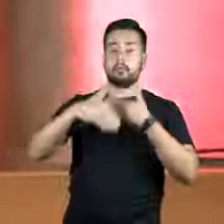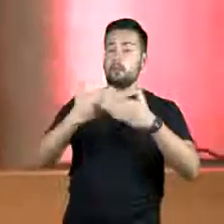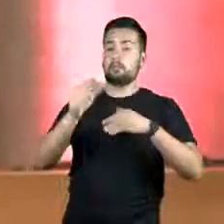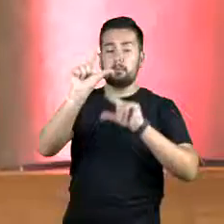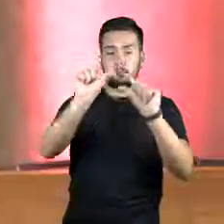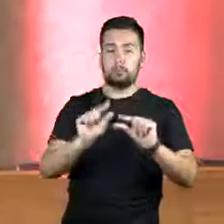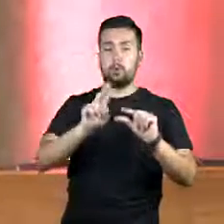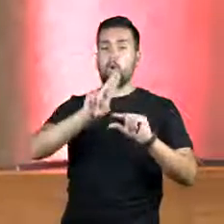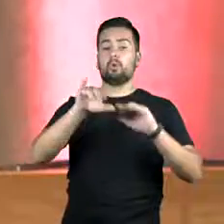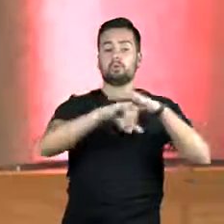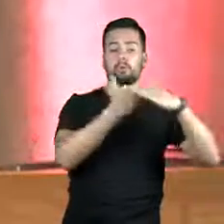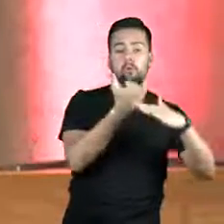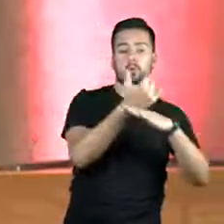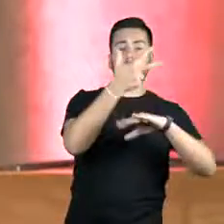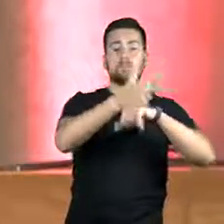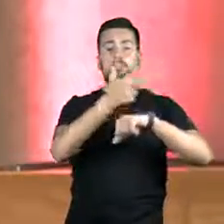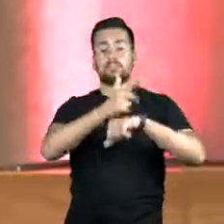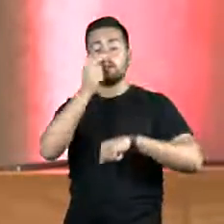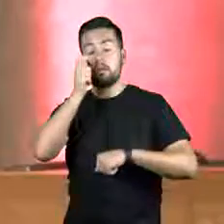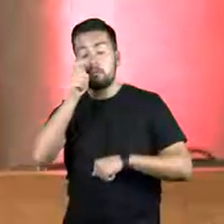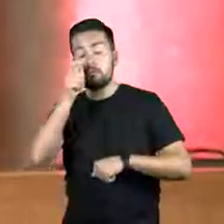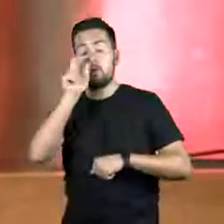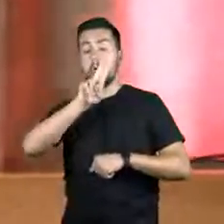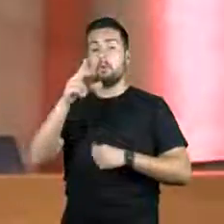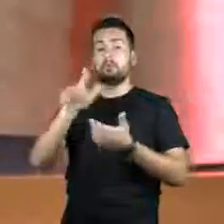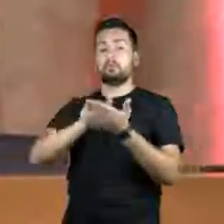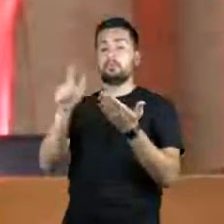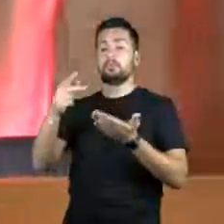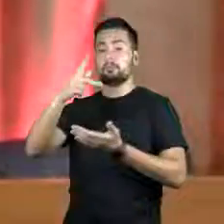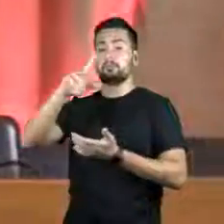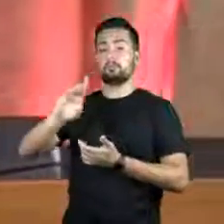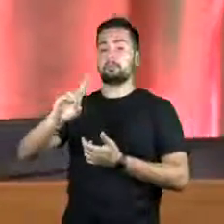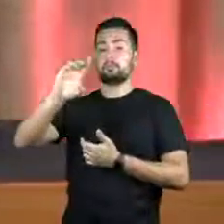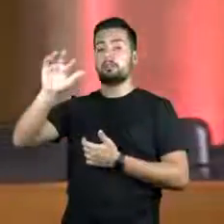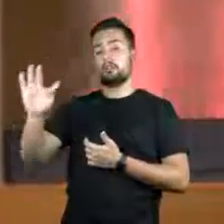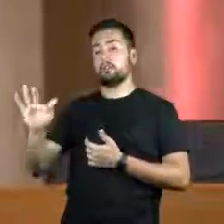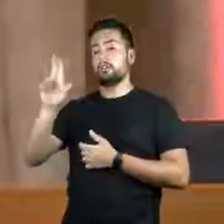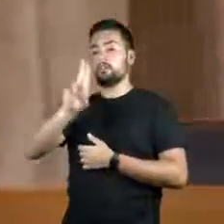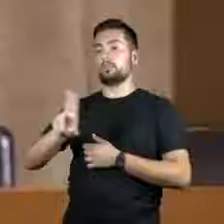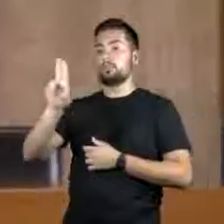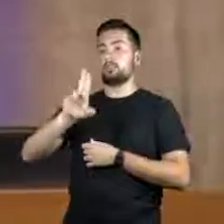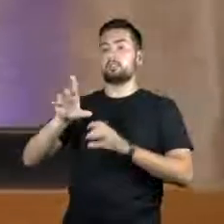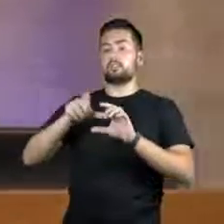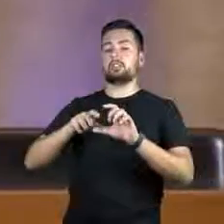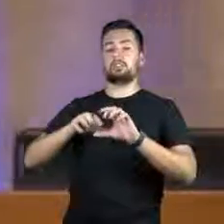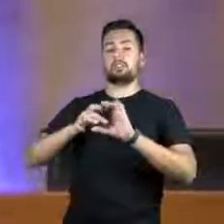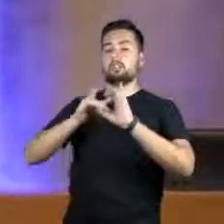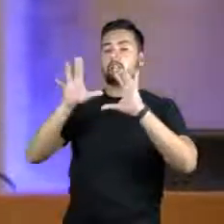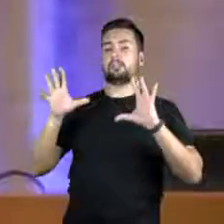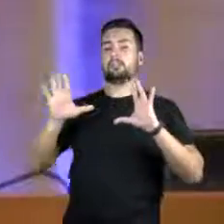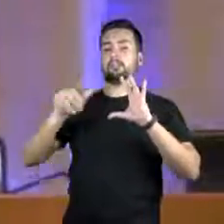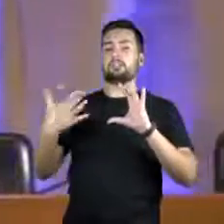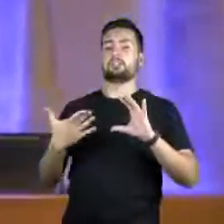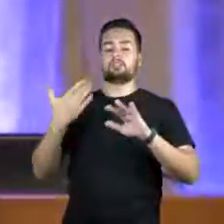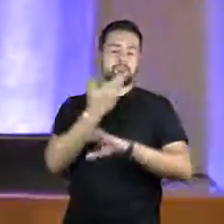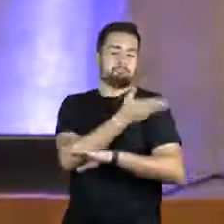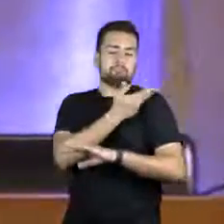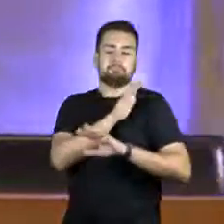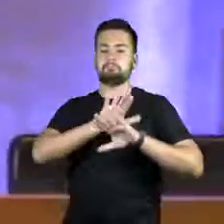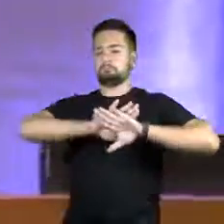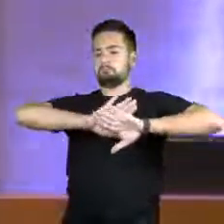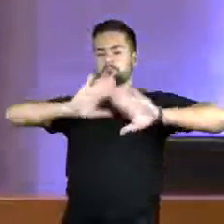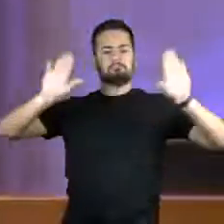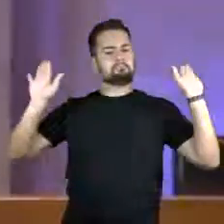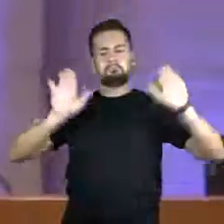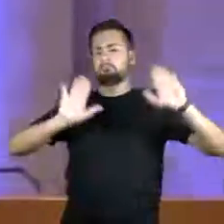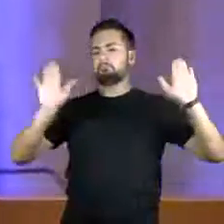vídeos no YouTube, ou vendo manuais em PDF, utilizar de uma maneira tão autônoma e independente que ele dispensa treinamentos, tá? É